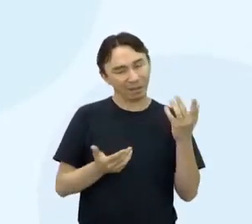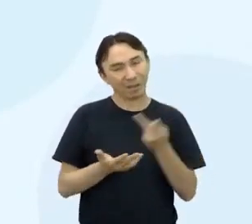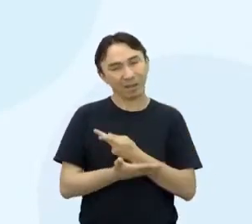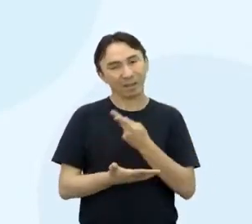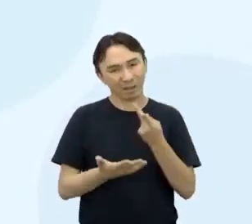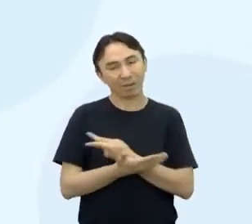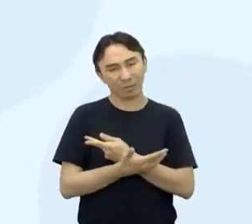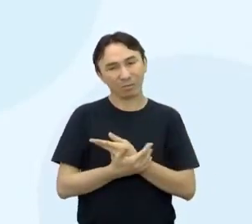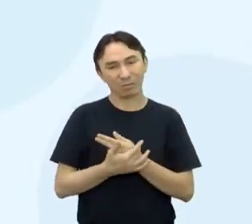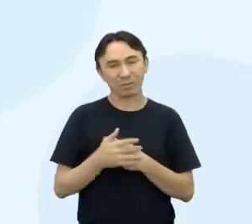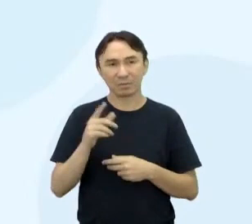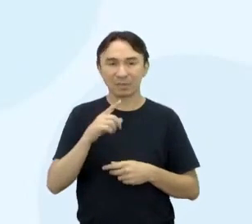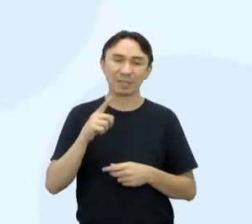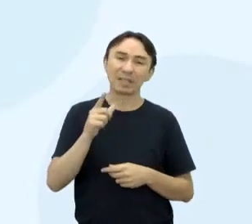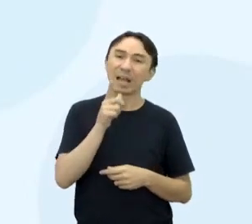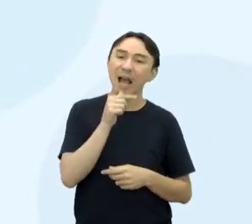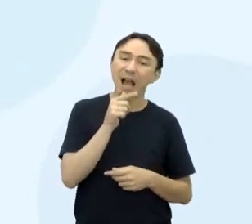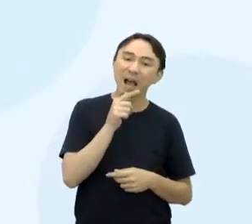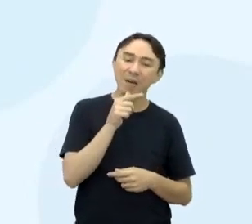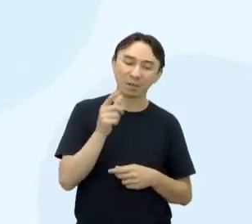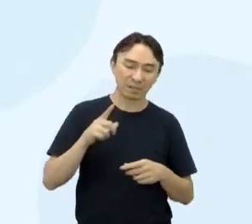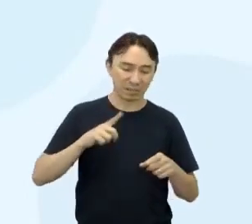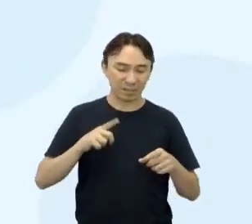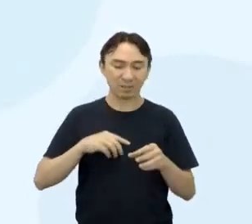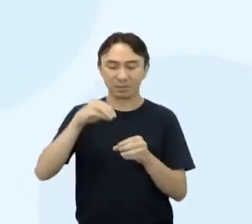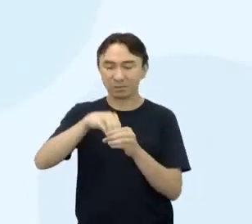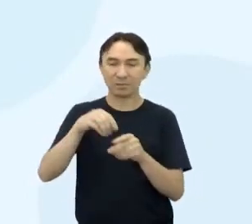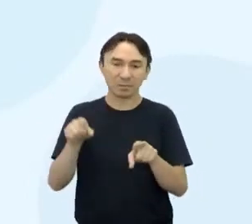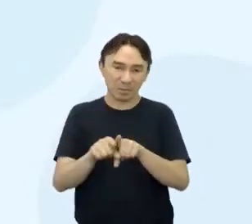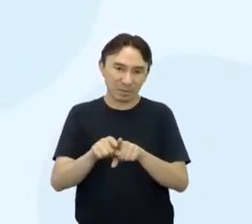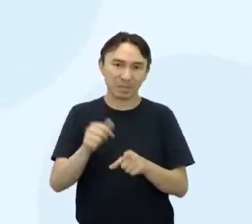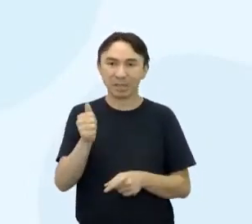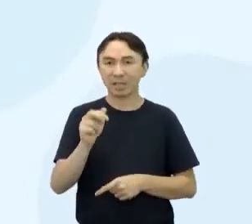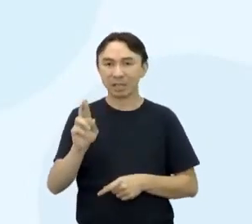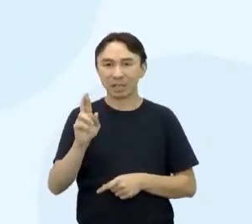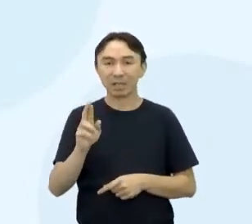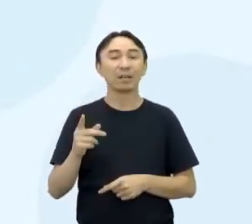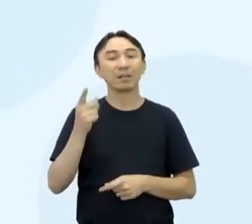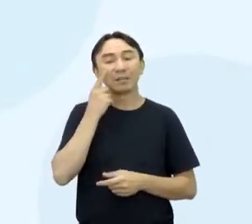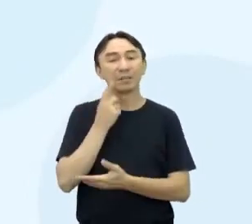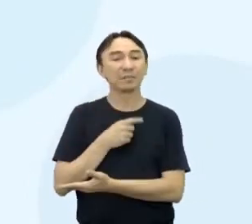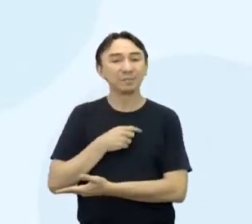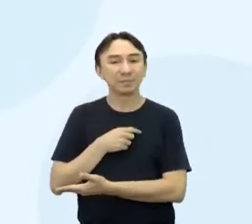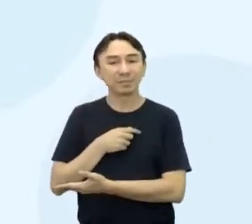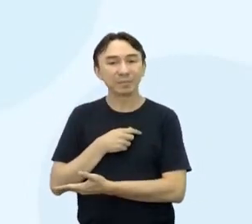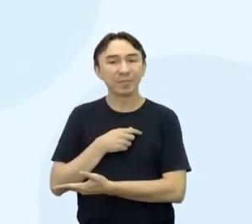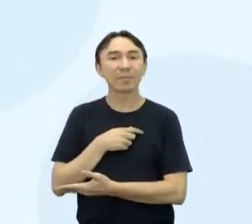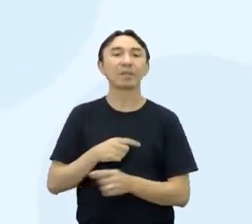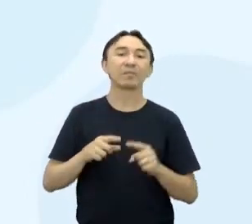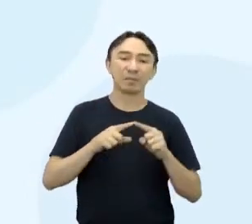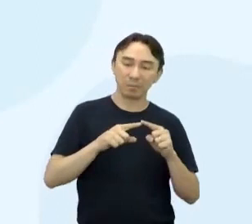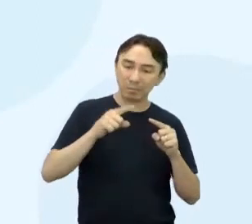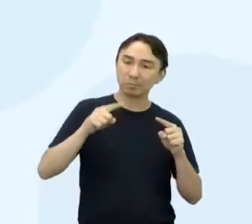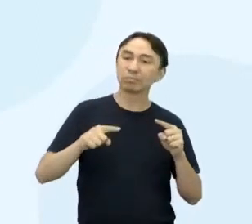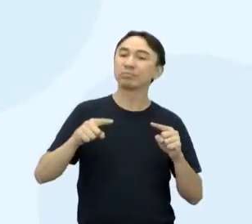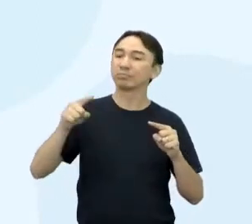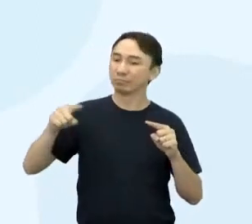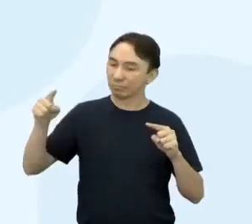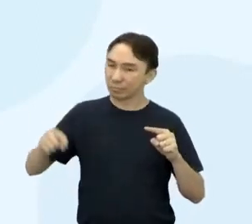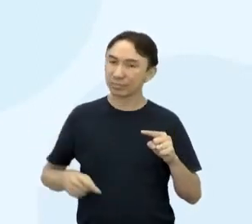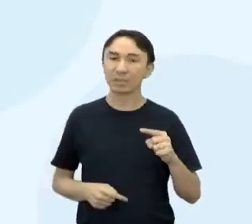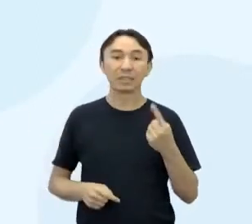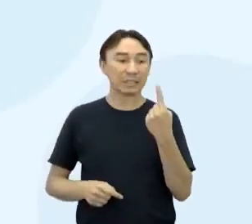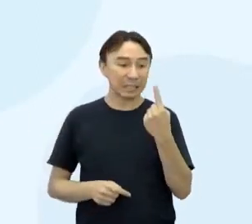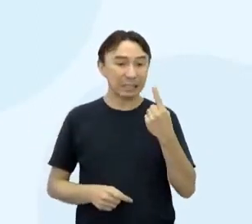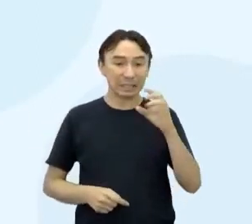viu. Mas, ó, de um para outro, vai andando 11 segundos. Significa que, ó, a cada 10 segundos, né?